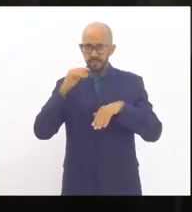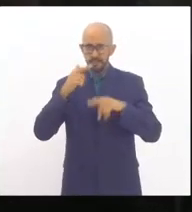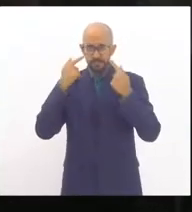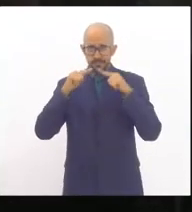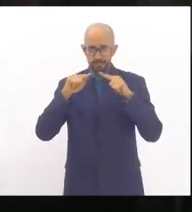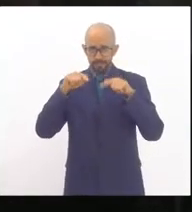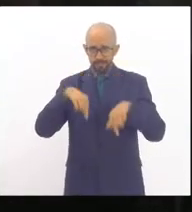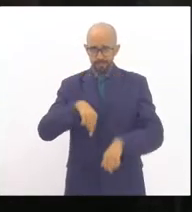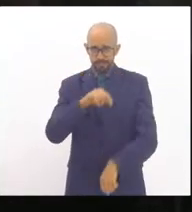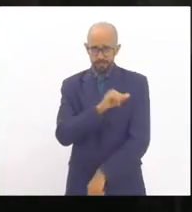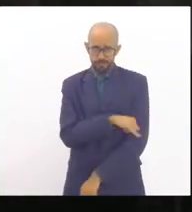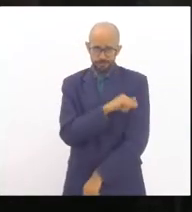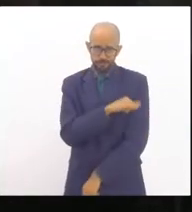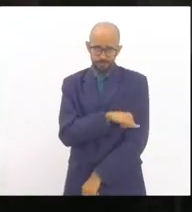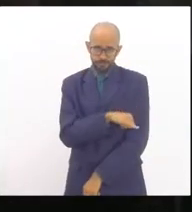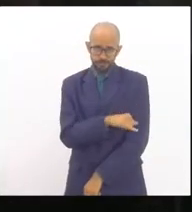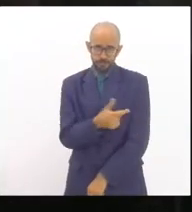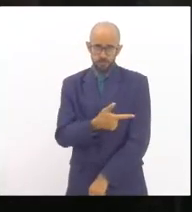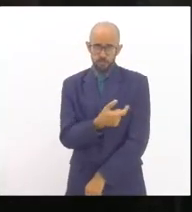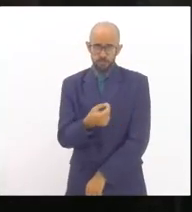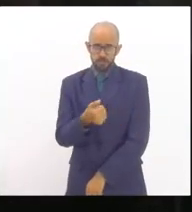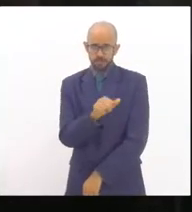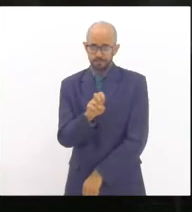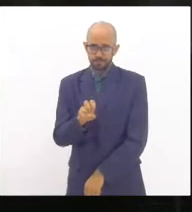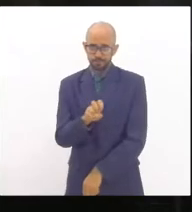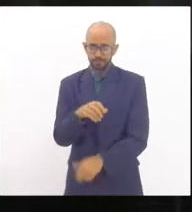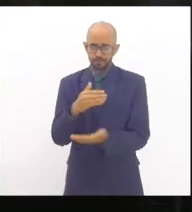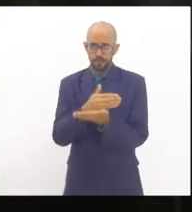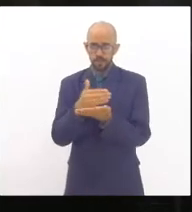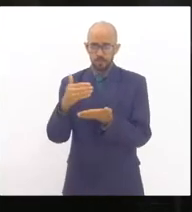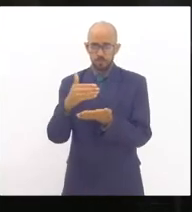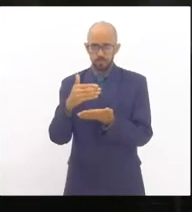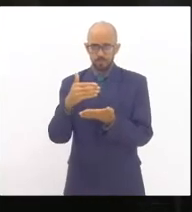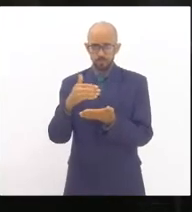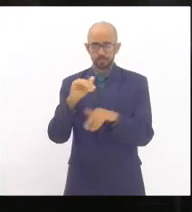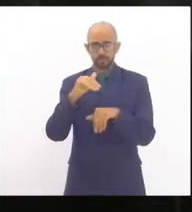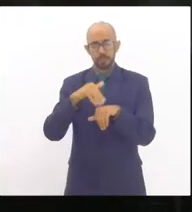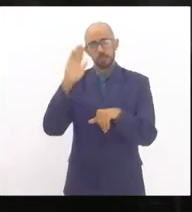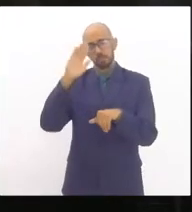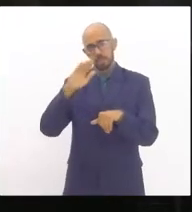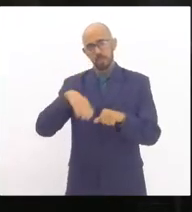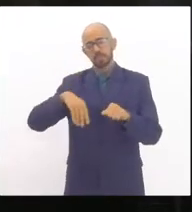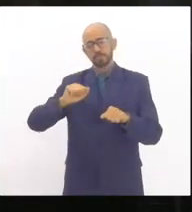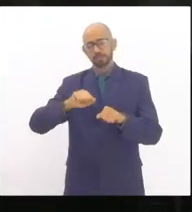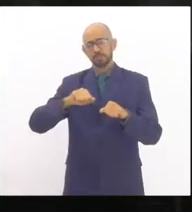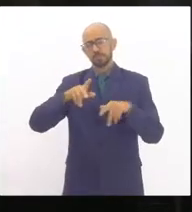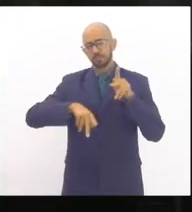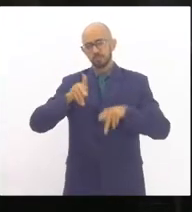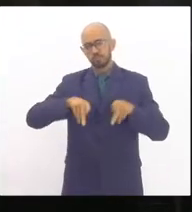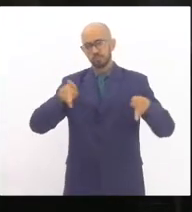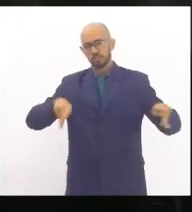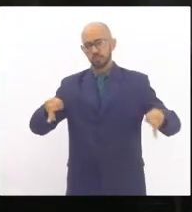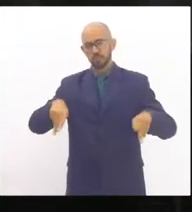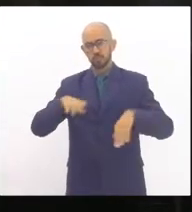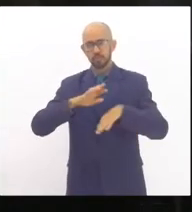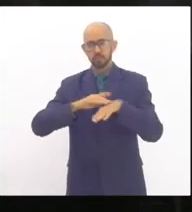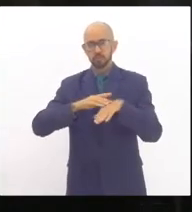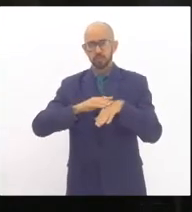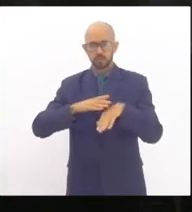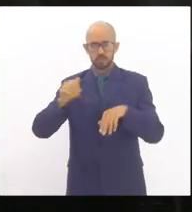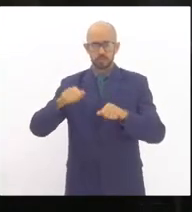desde 2015 aumentado o número de notificação de casos de tuberculose na população privada